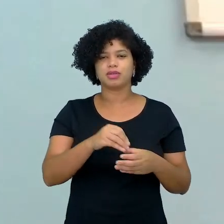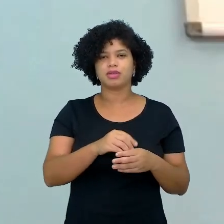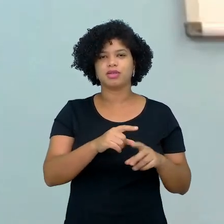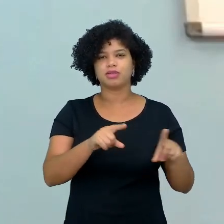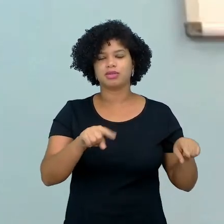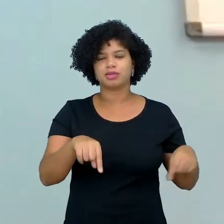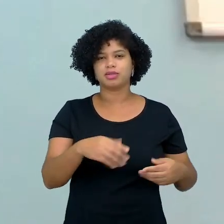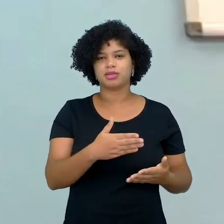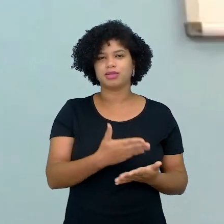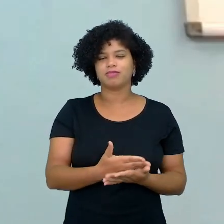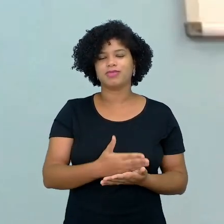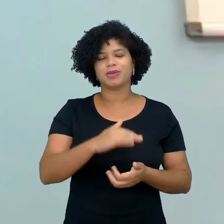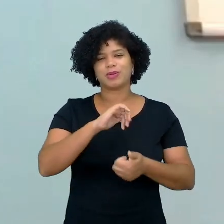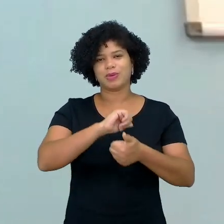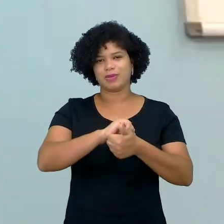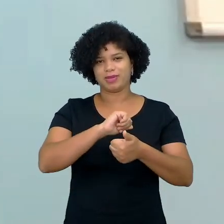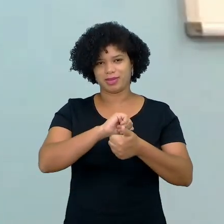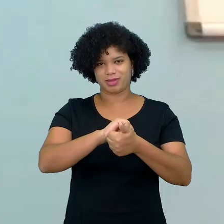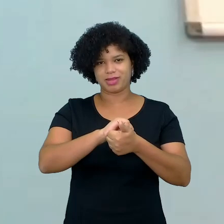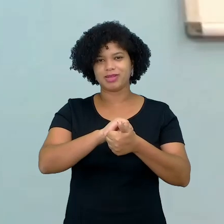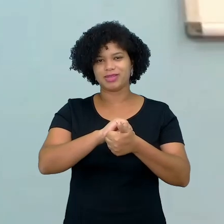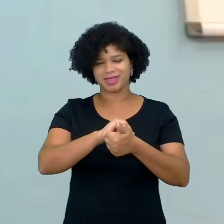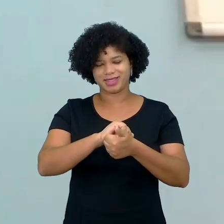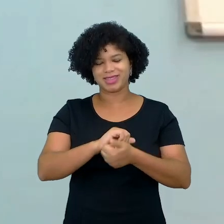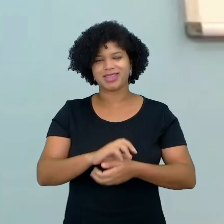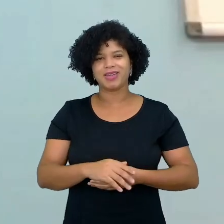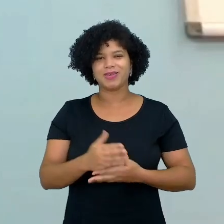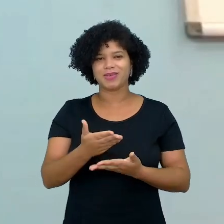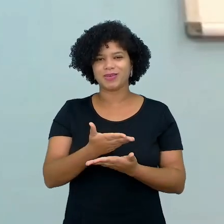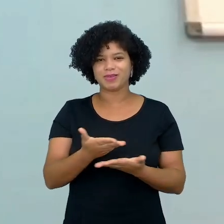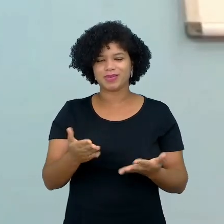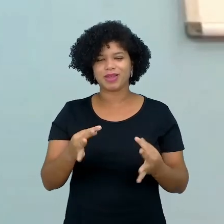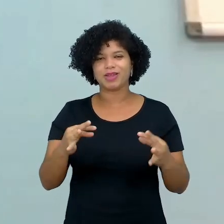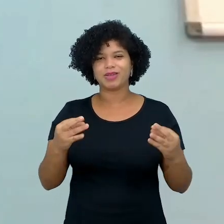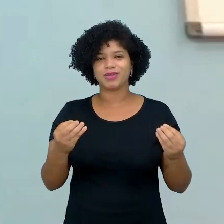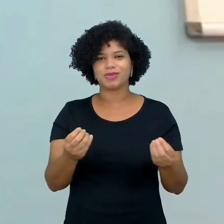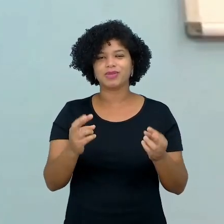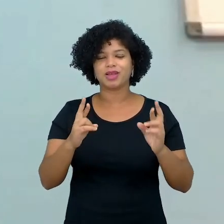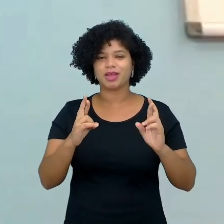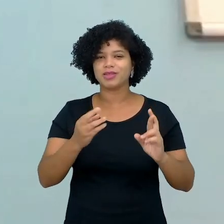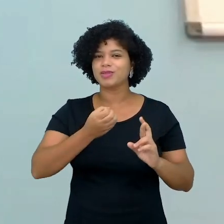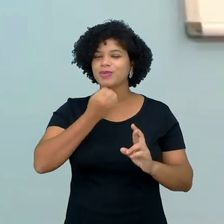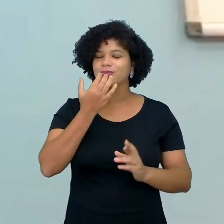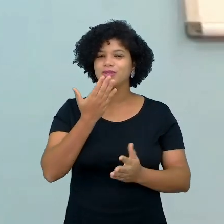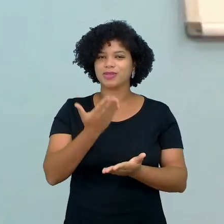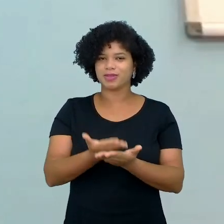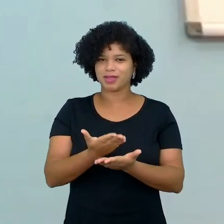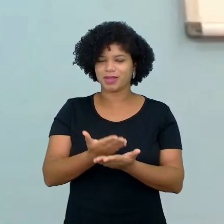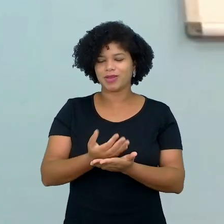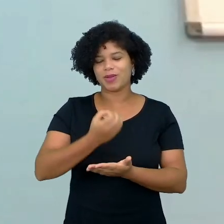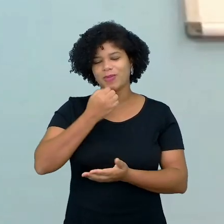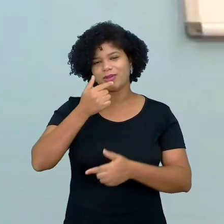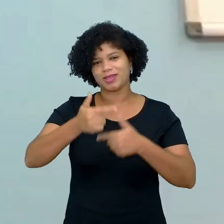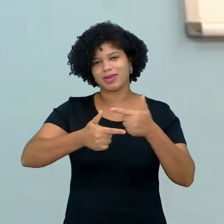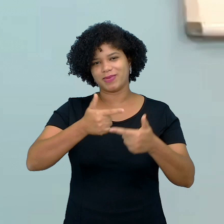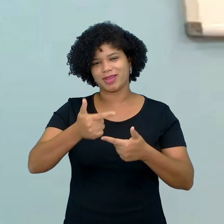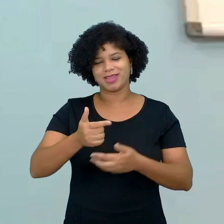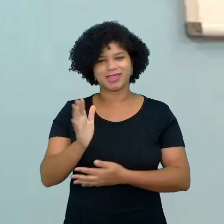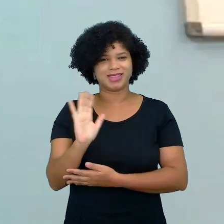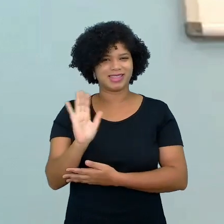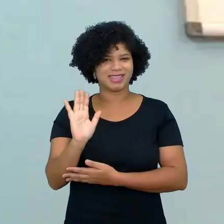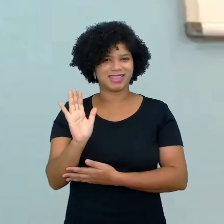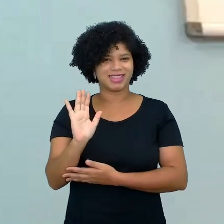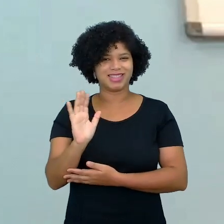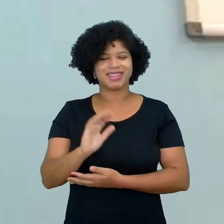eficaz aí em sala de aula. Para todos vocês, desejo bons estudos e bom trabalho a todos.